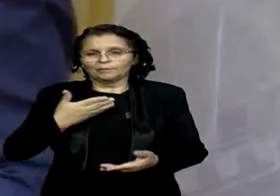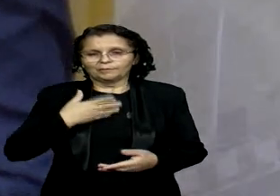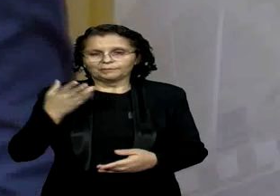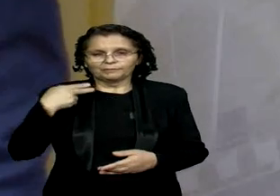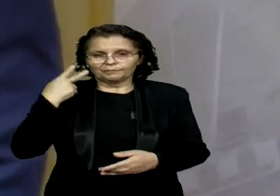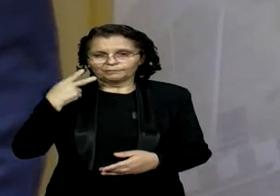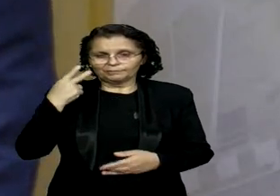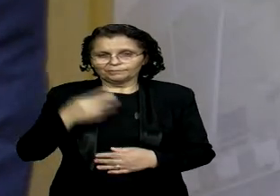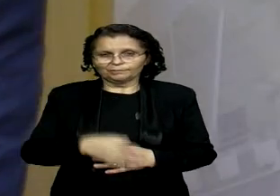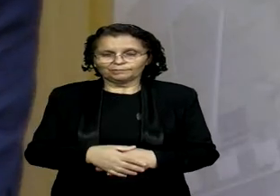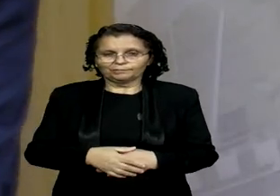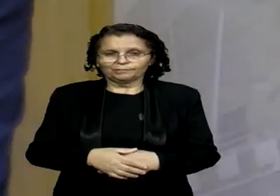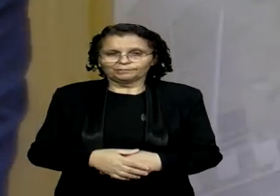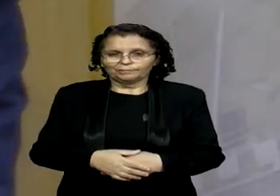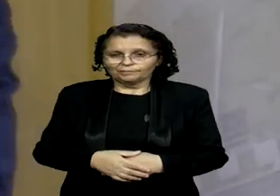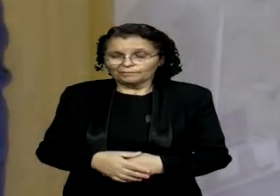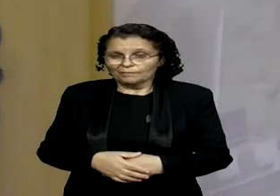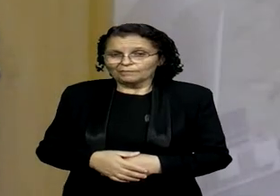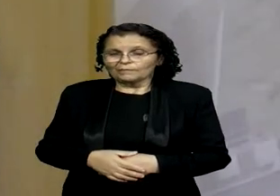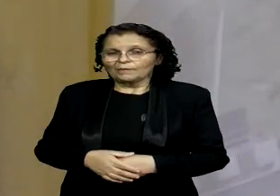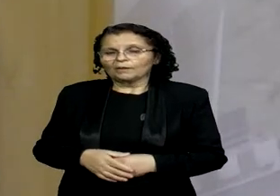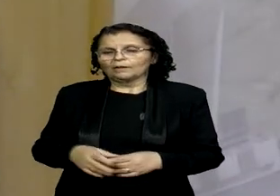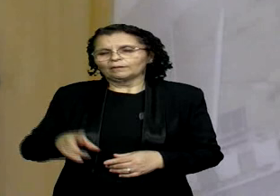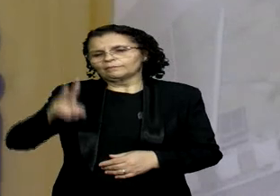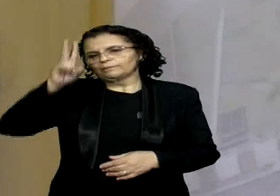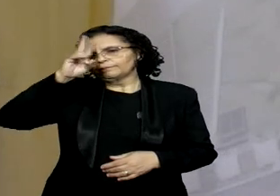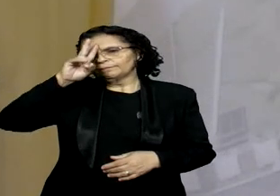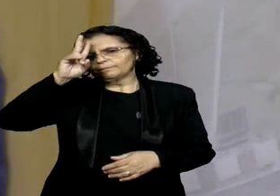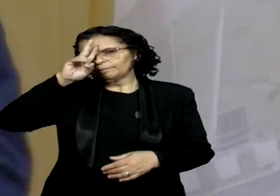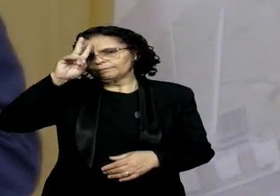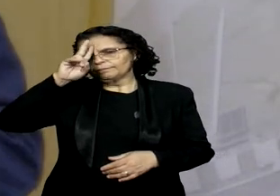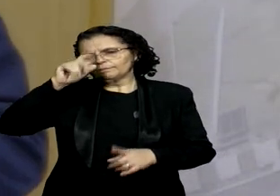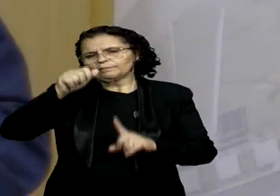vereadores. Senhor presidente, eu estava aqui lembrando que